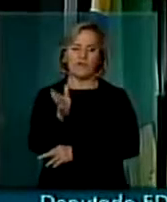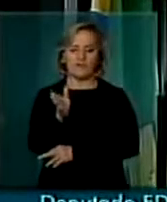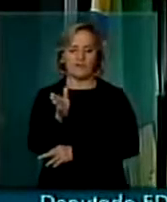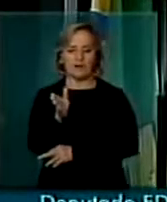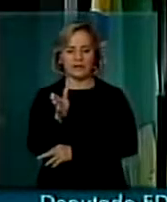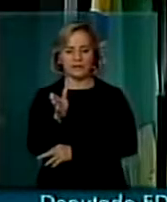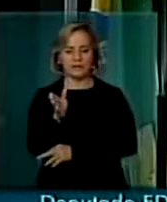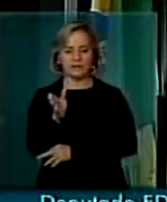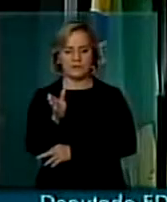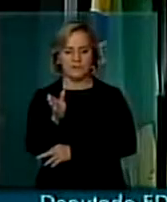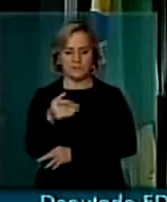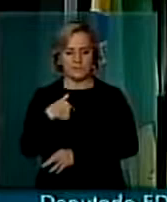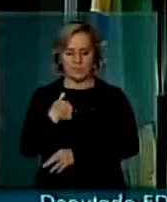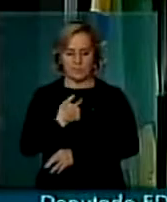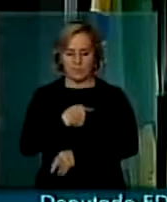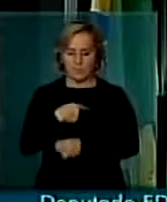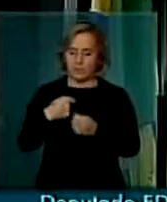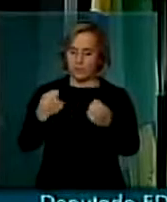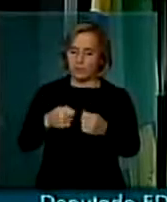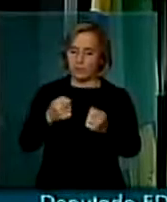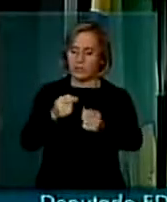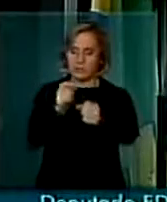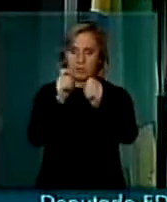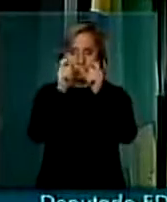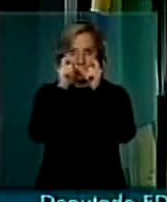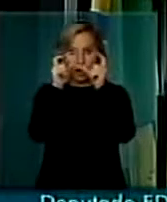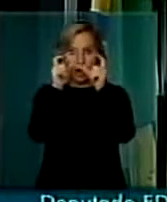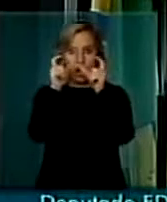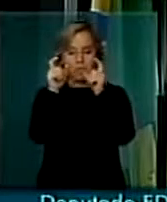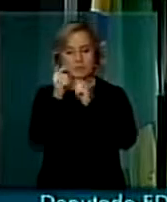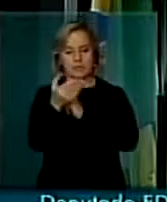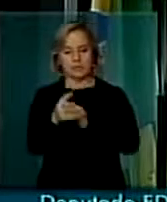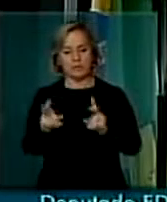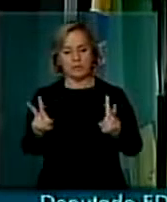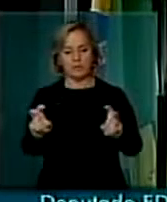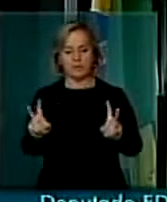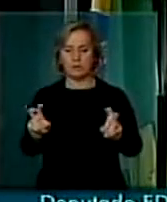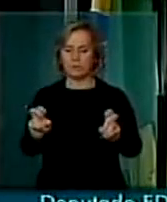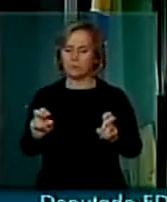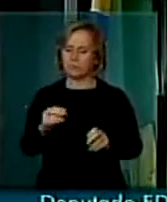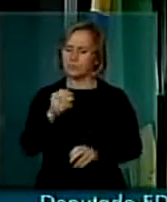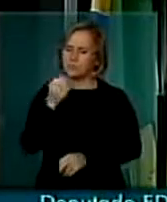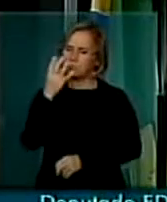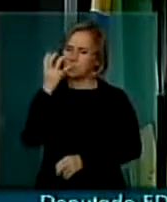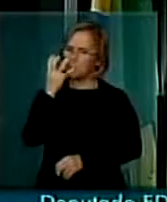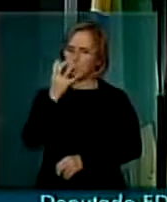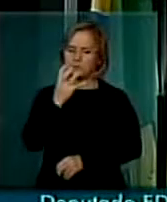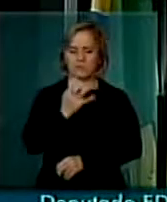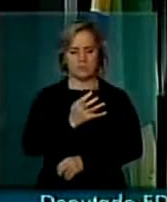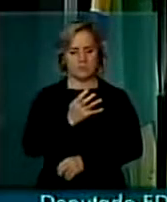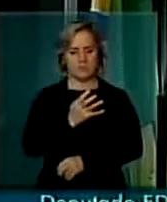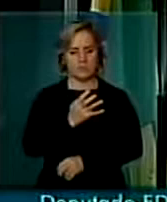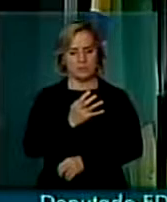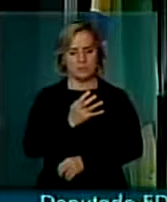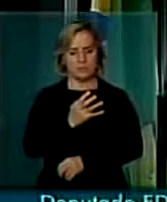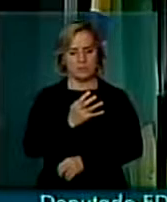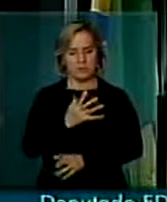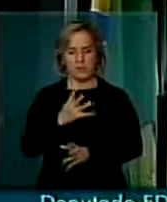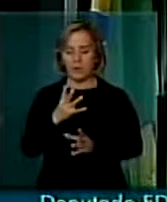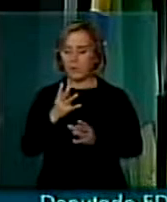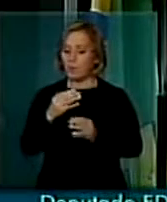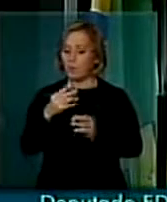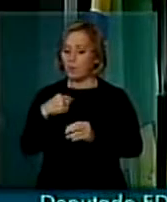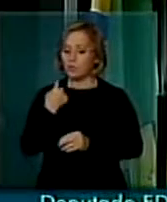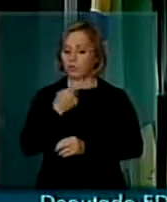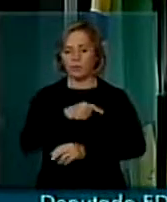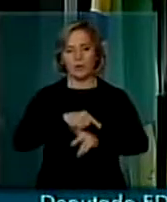nós precisamos estarmos atentos a isso. Este assunto é muito sério e que muitos de nós, e a população